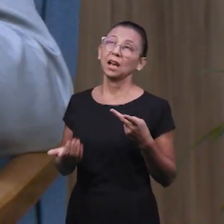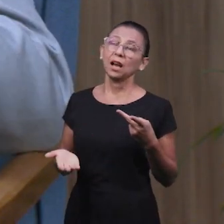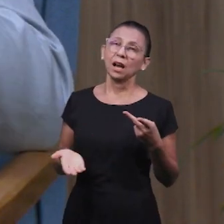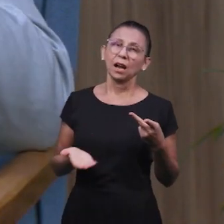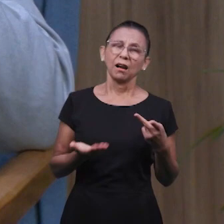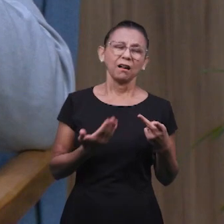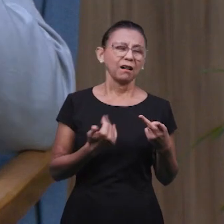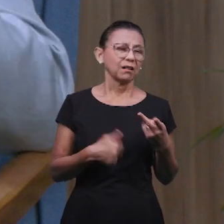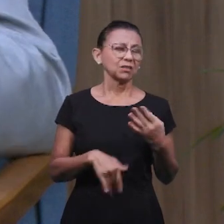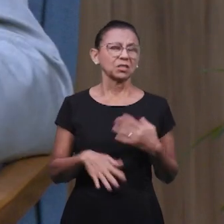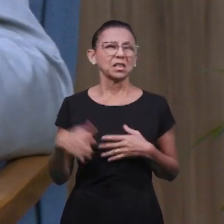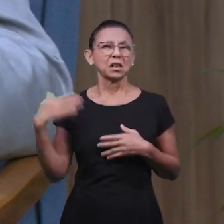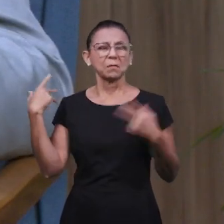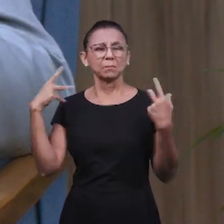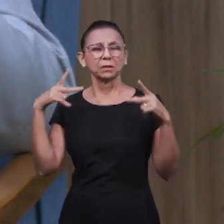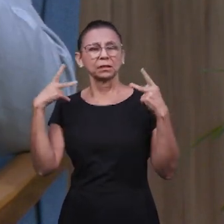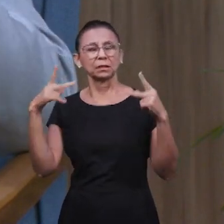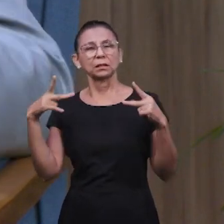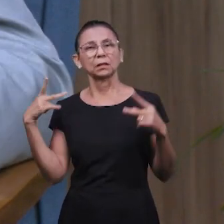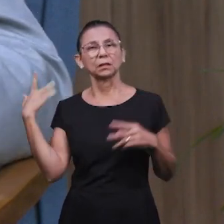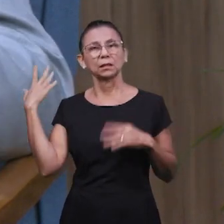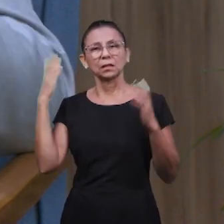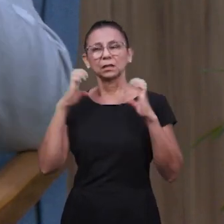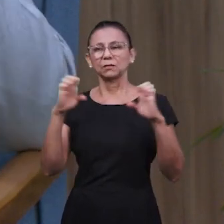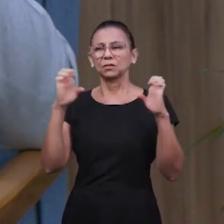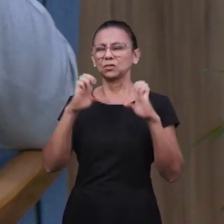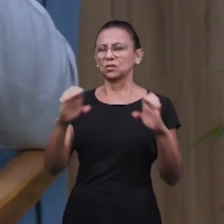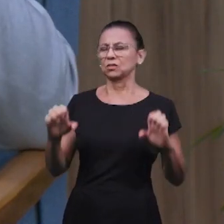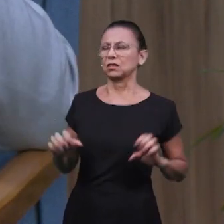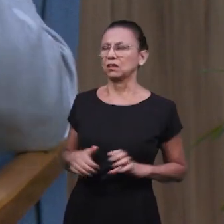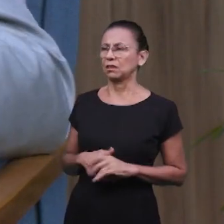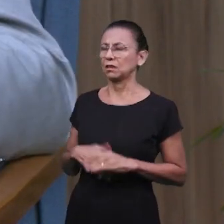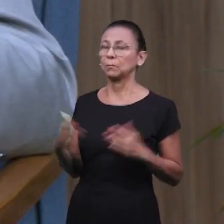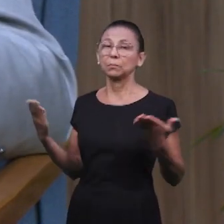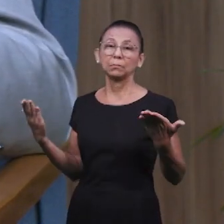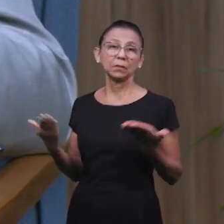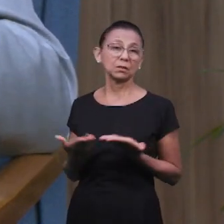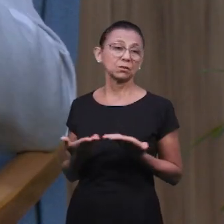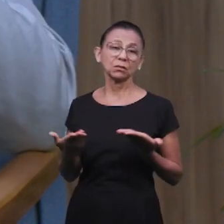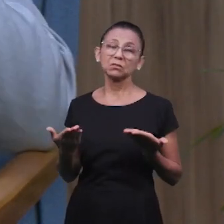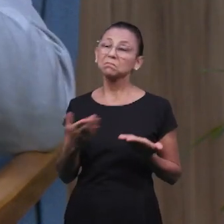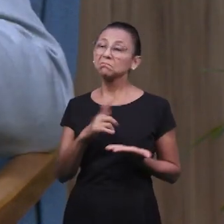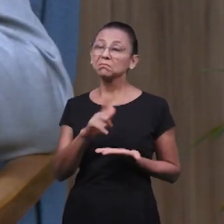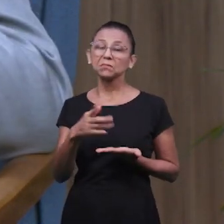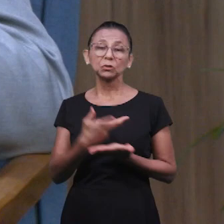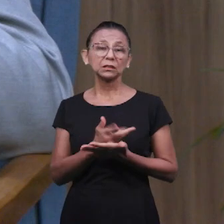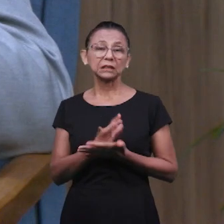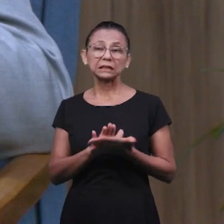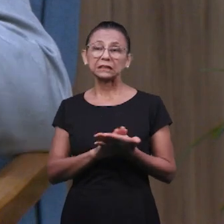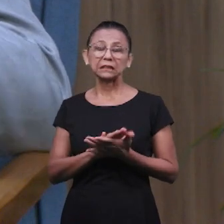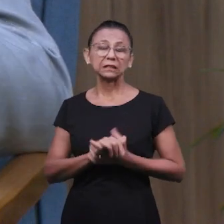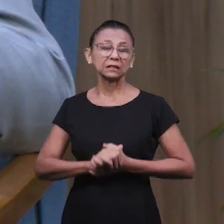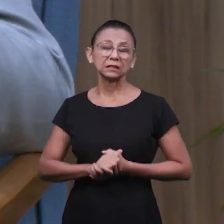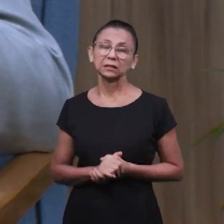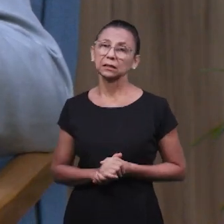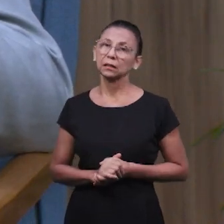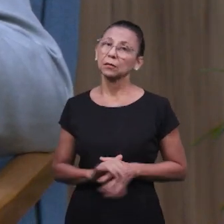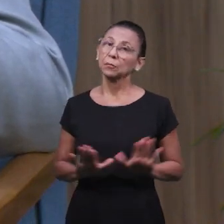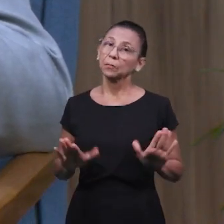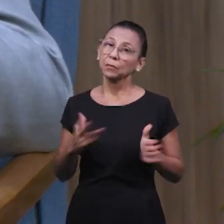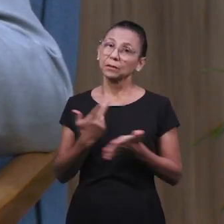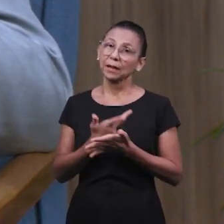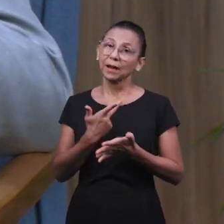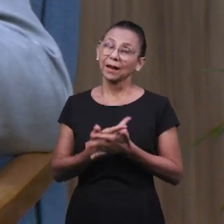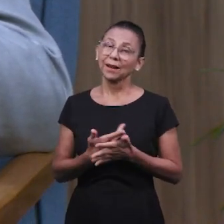experiência de transmitir a mensagem, o evangelho, de falar de Jesus, mas hoje isso não acontece mais na minha vida. Tem uma coisa